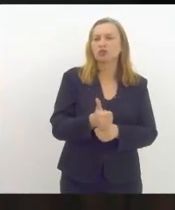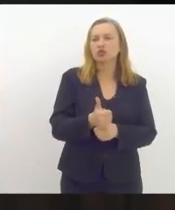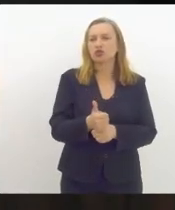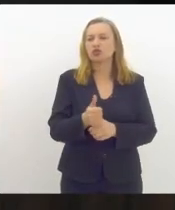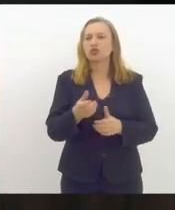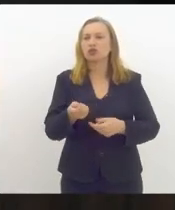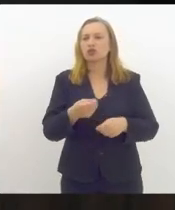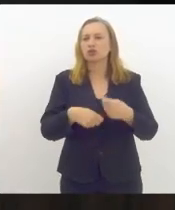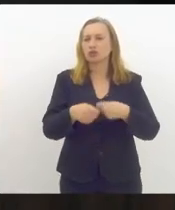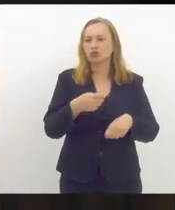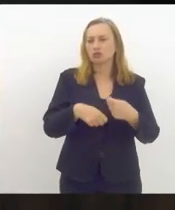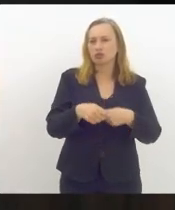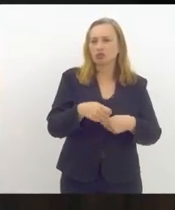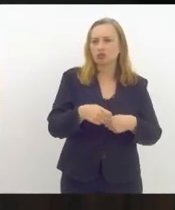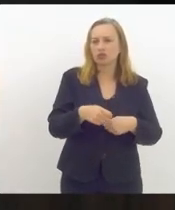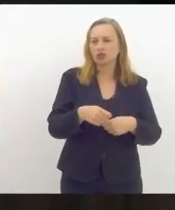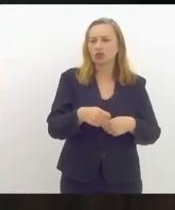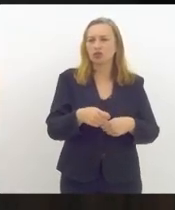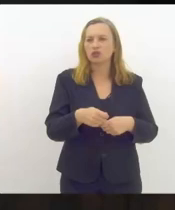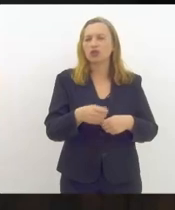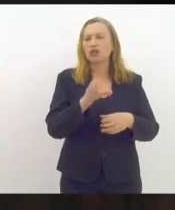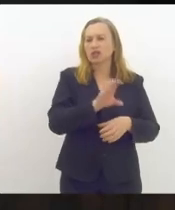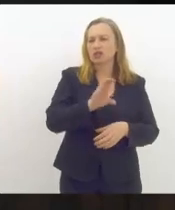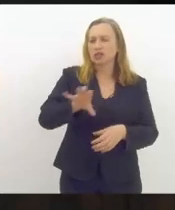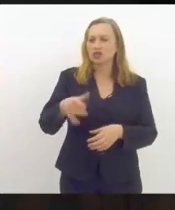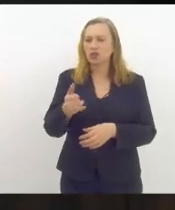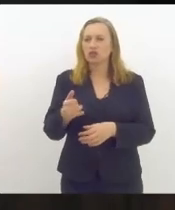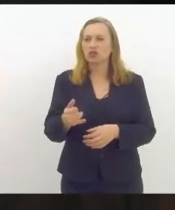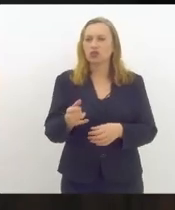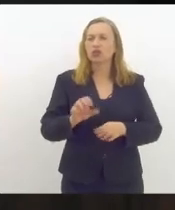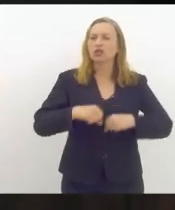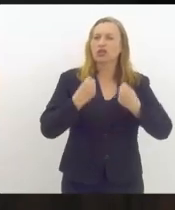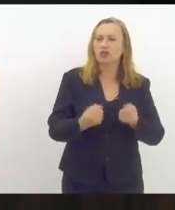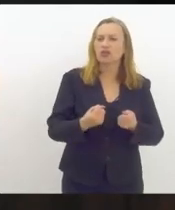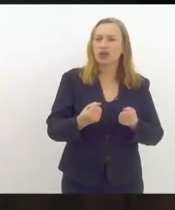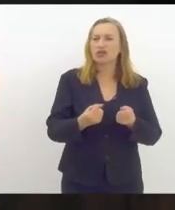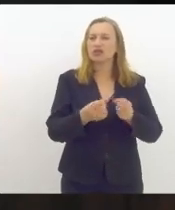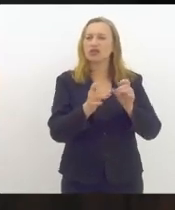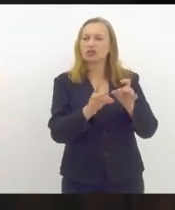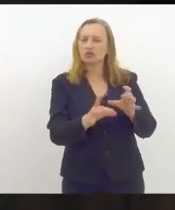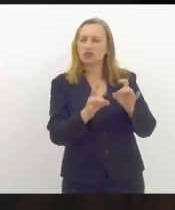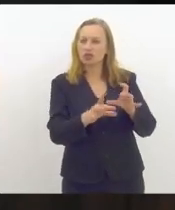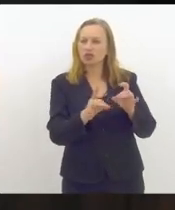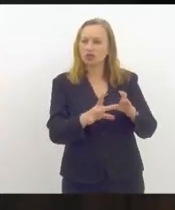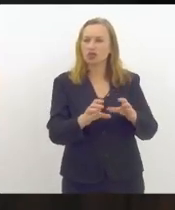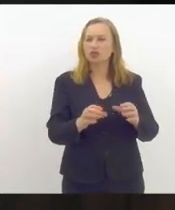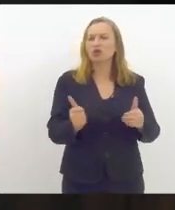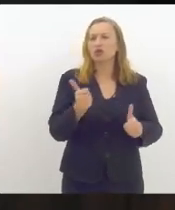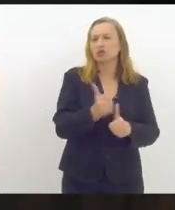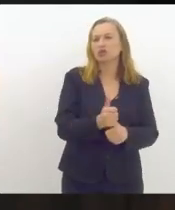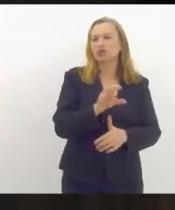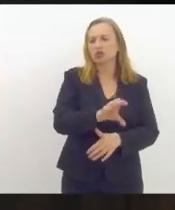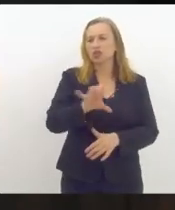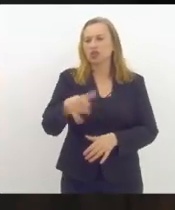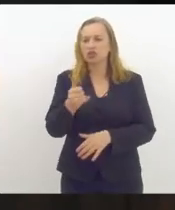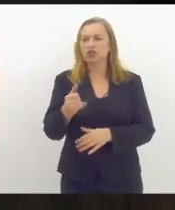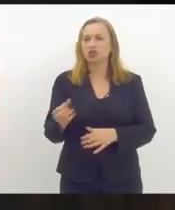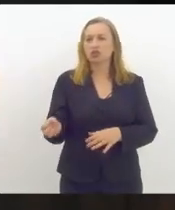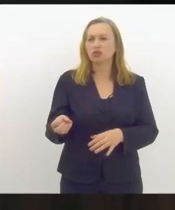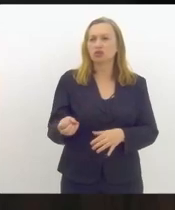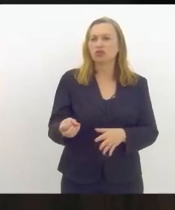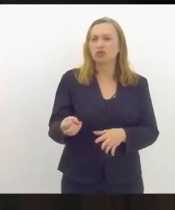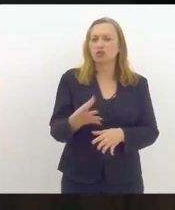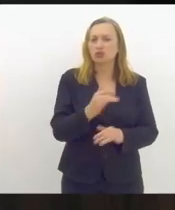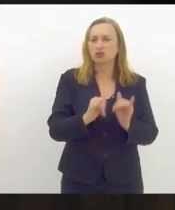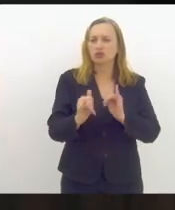economia do Comércio favorável como substitutivo do STJ a defesa do consumidor favorável com substantivos na ccj novos pareceres